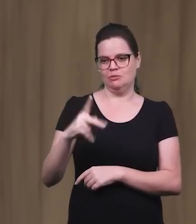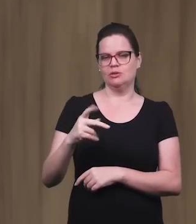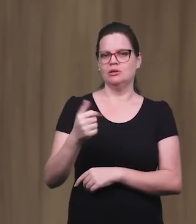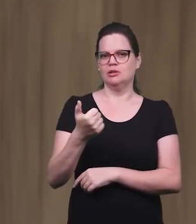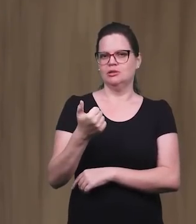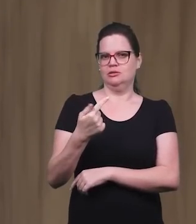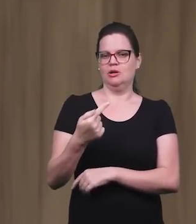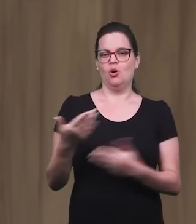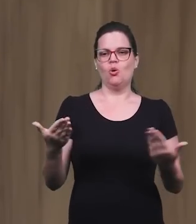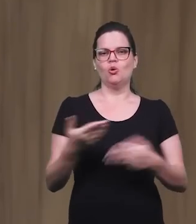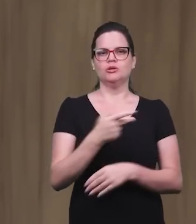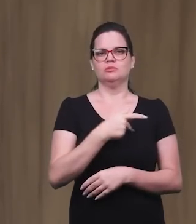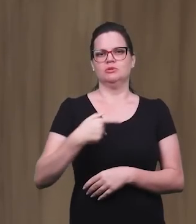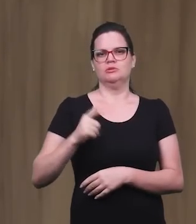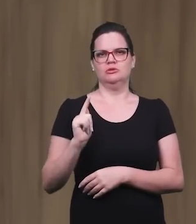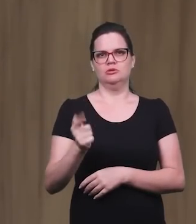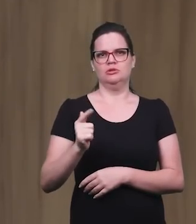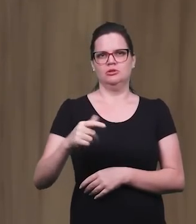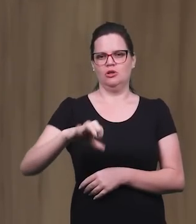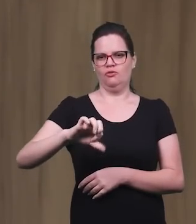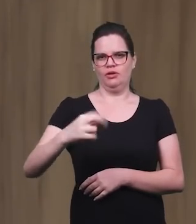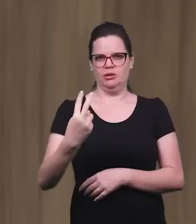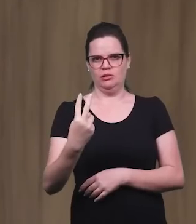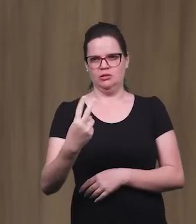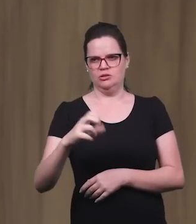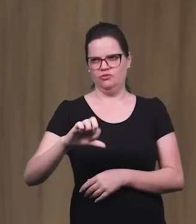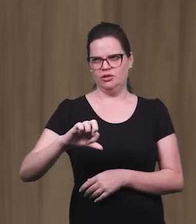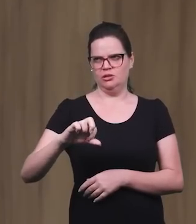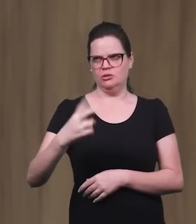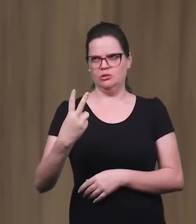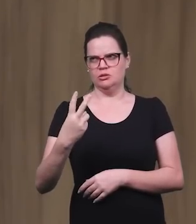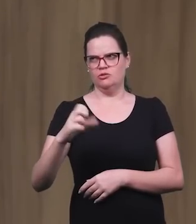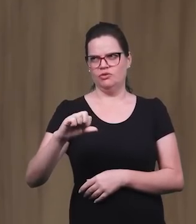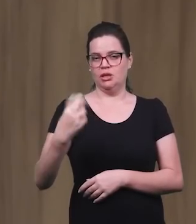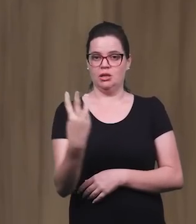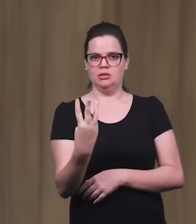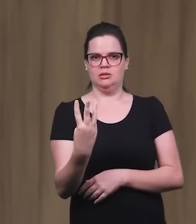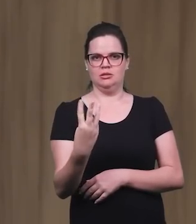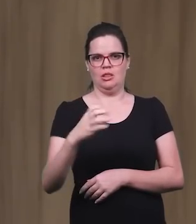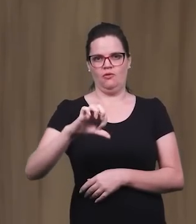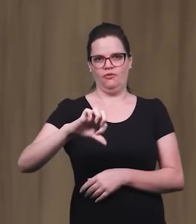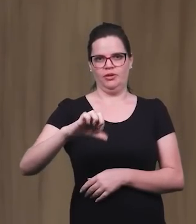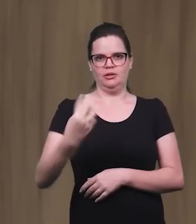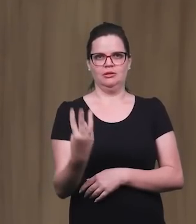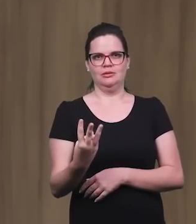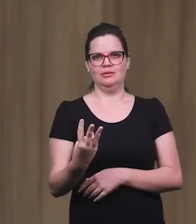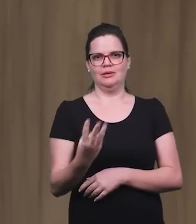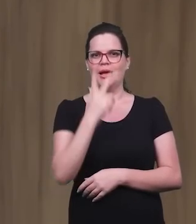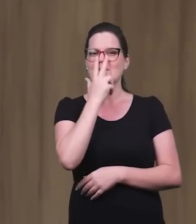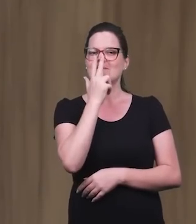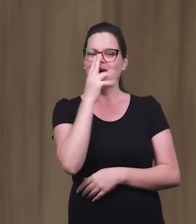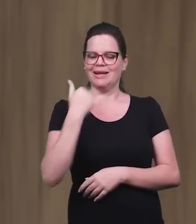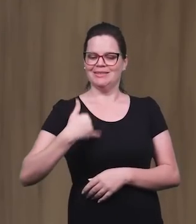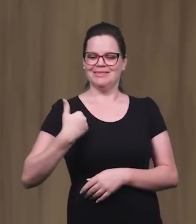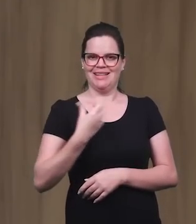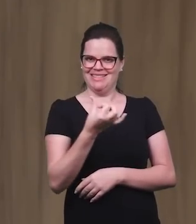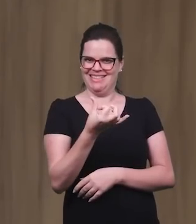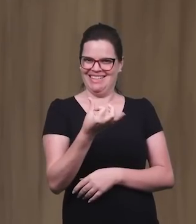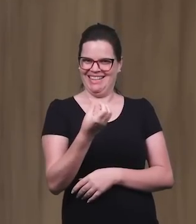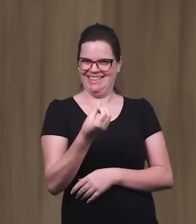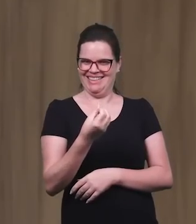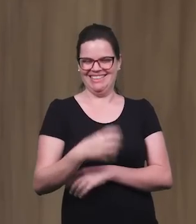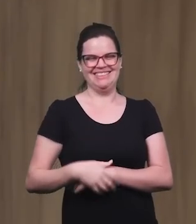com 92, né? 92, 93, 93. 93? Com cara de 60, mas... Um cara de 60.